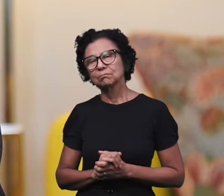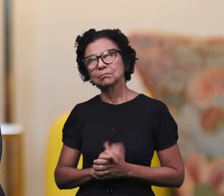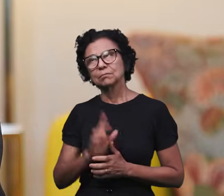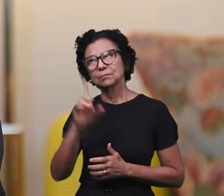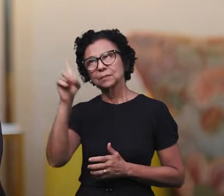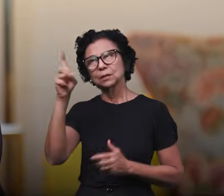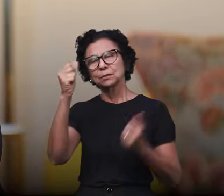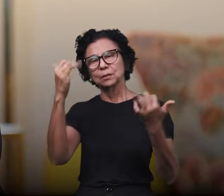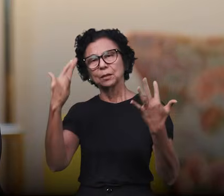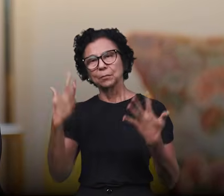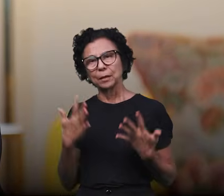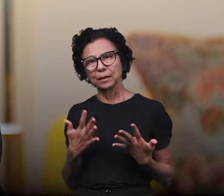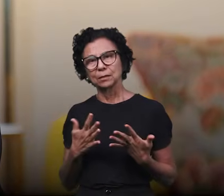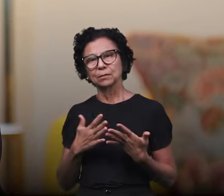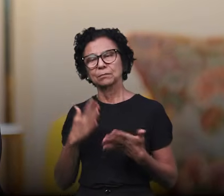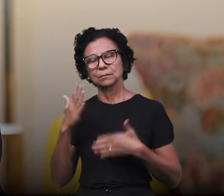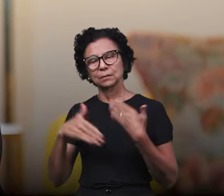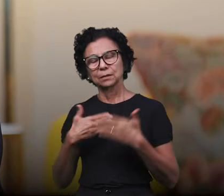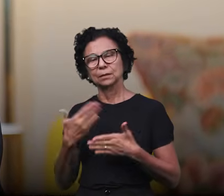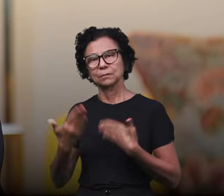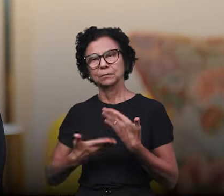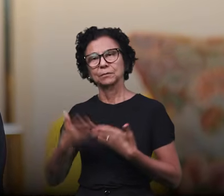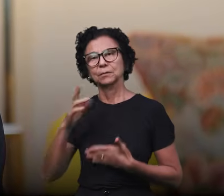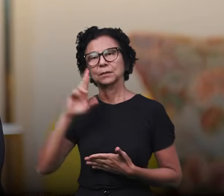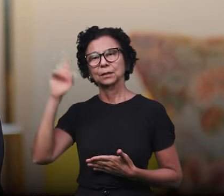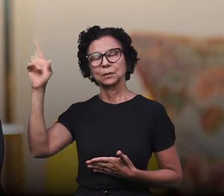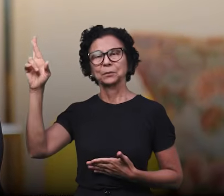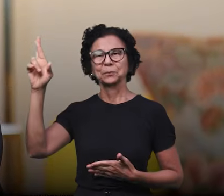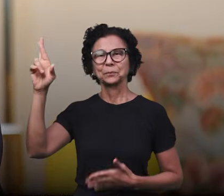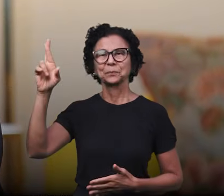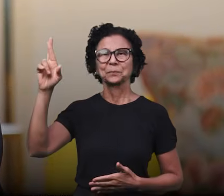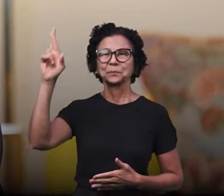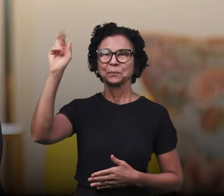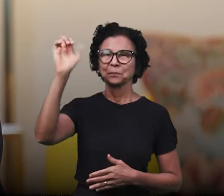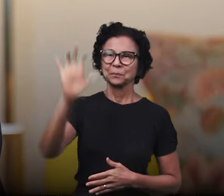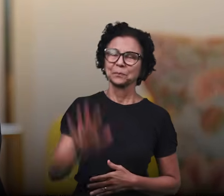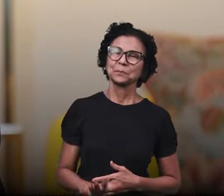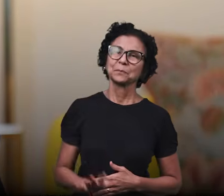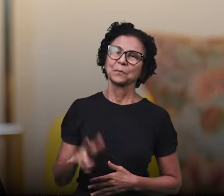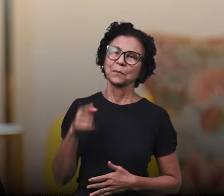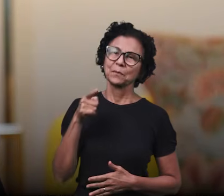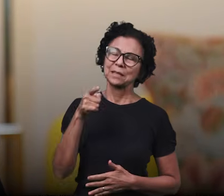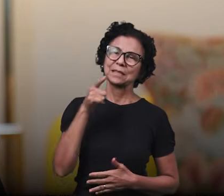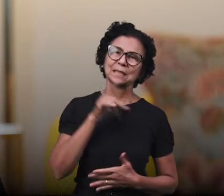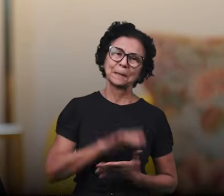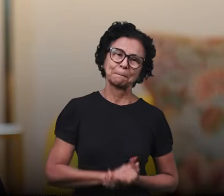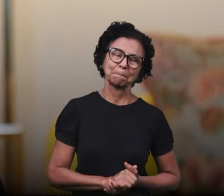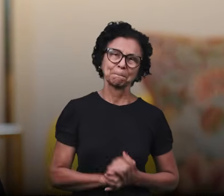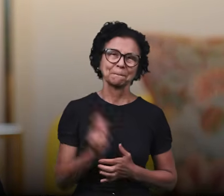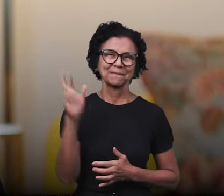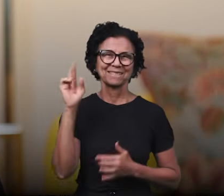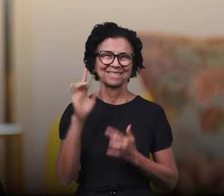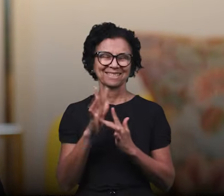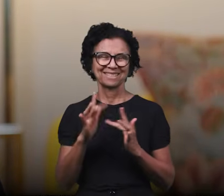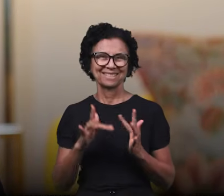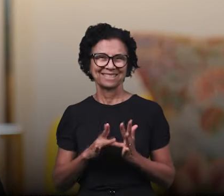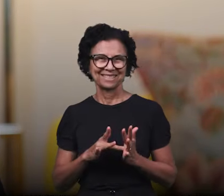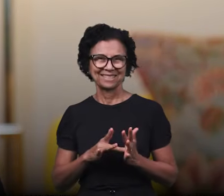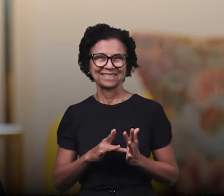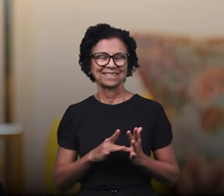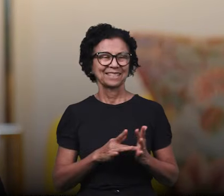vida a cada dia, na nossa caminhada, na nossa fé, na alegria de servir ao Senhor. Amém. Que o Senhor abençoe a